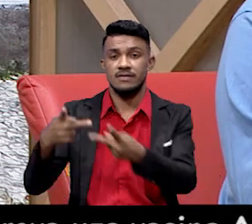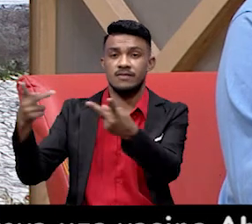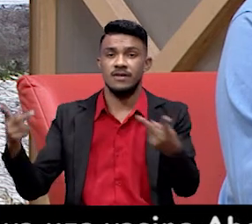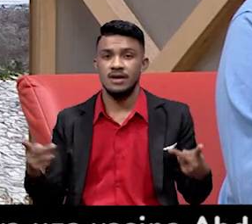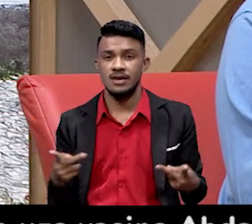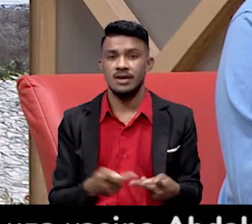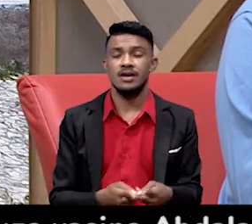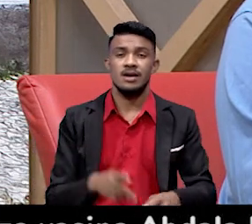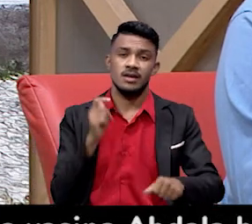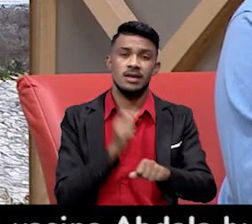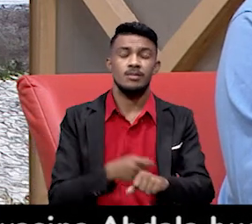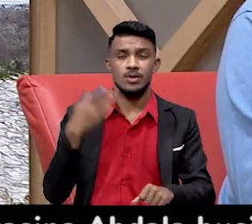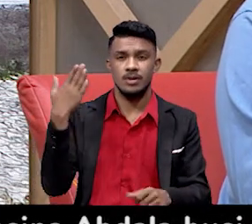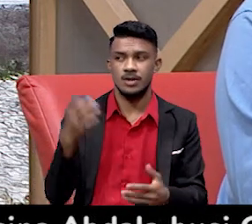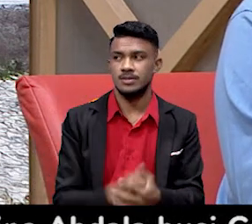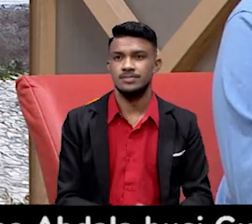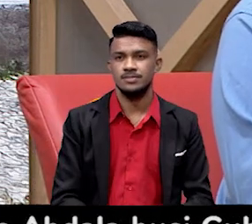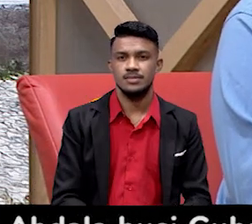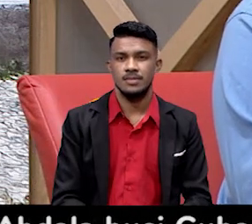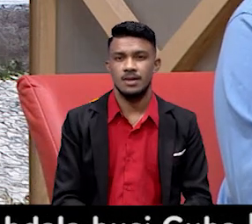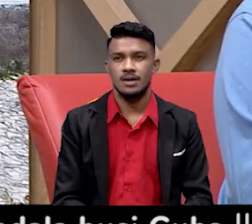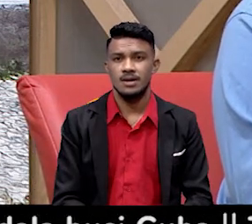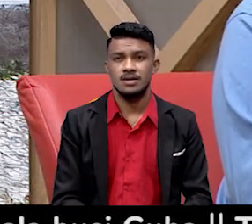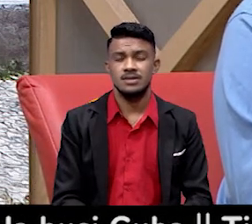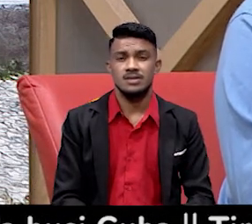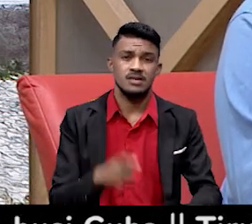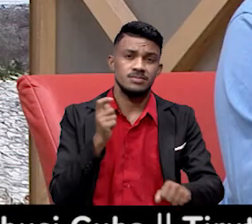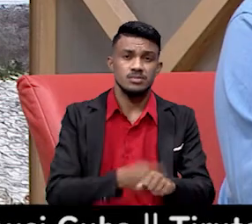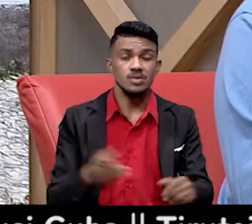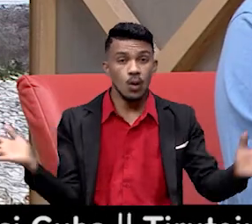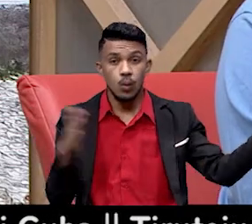Niño mos ativo oh La Niña mos ativo